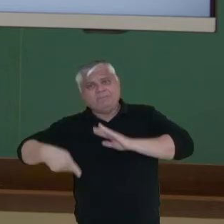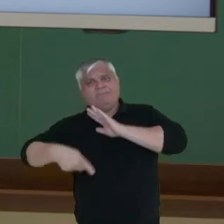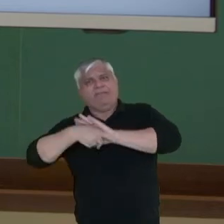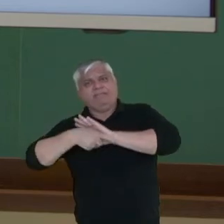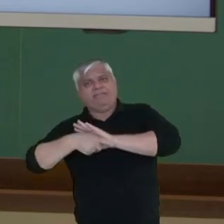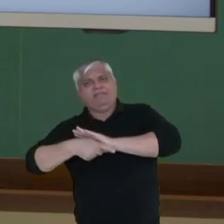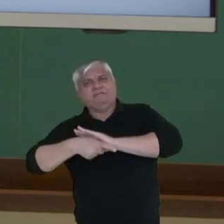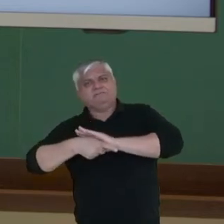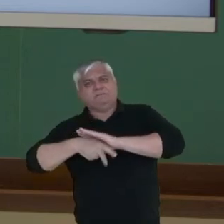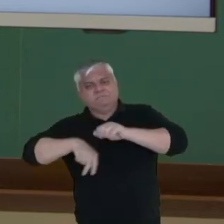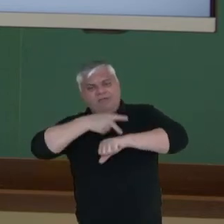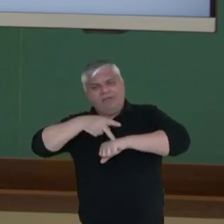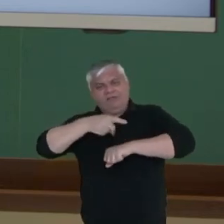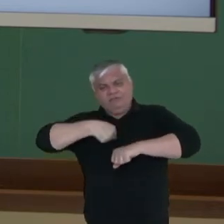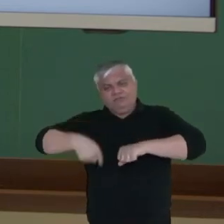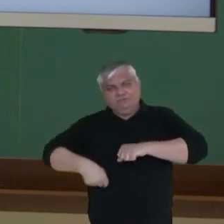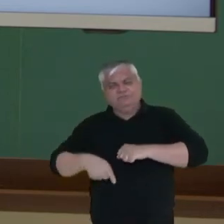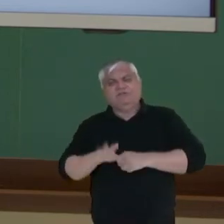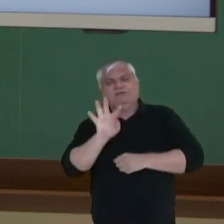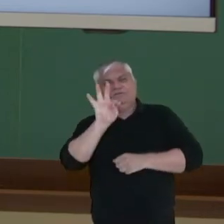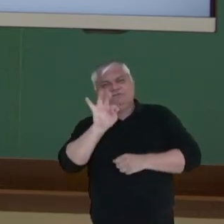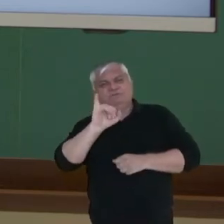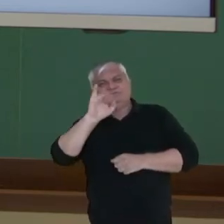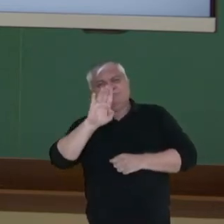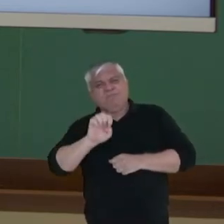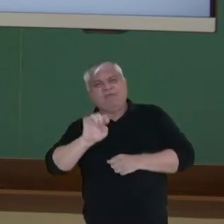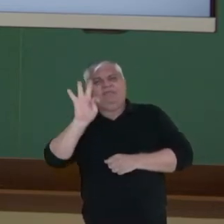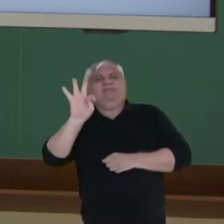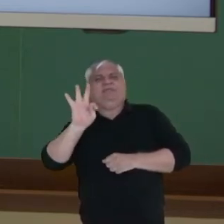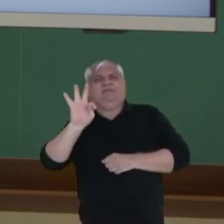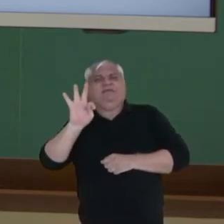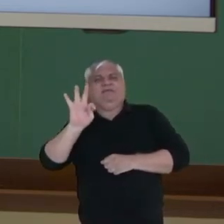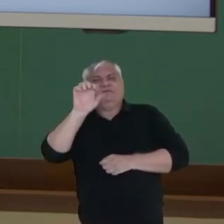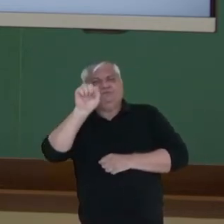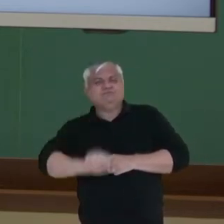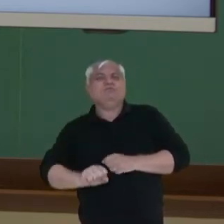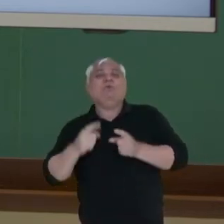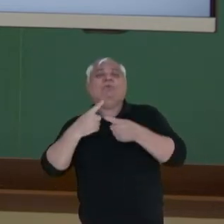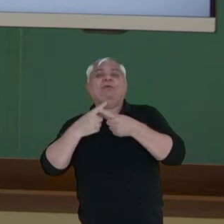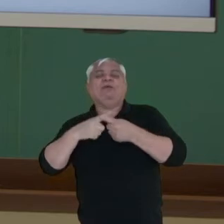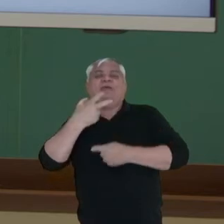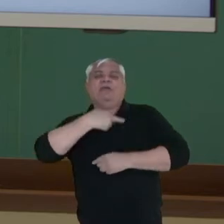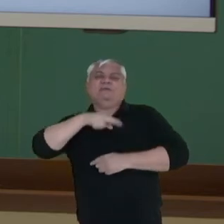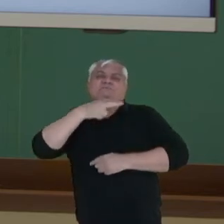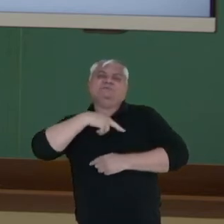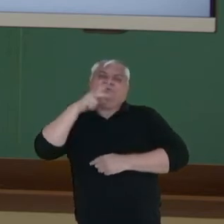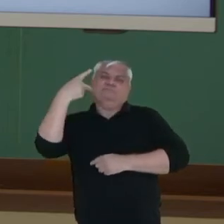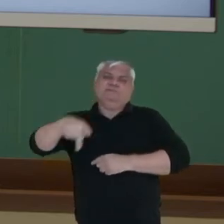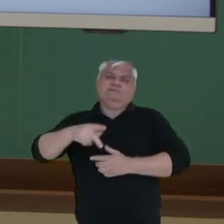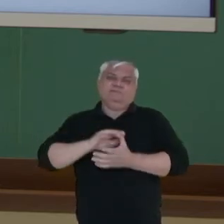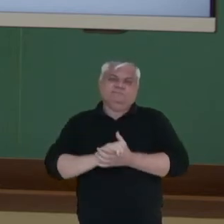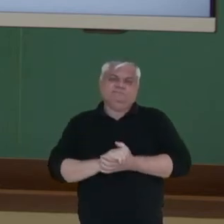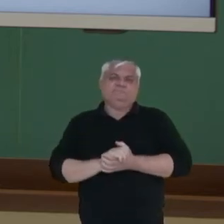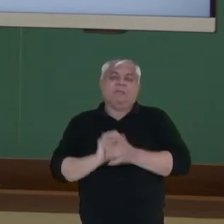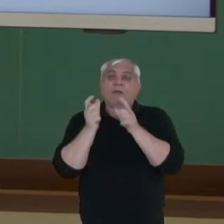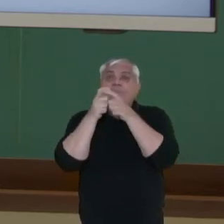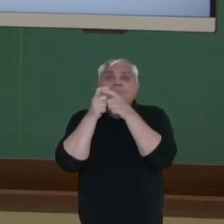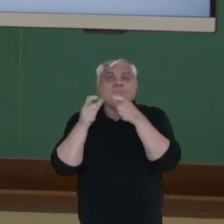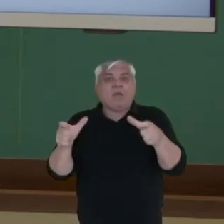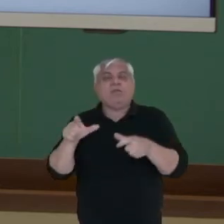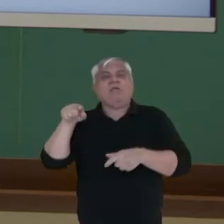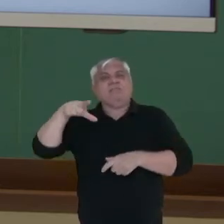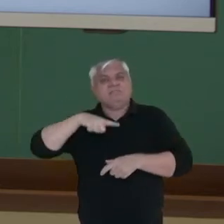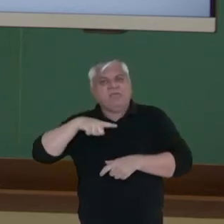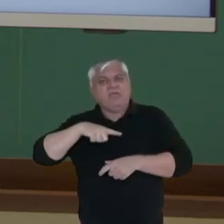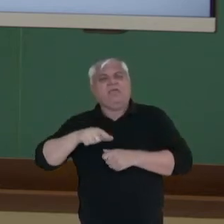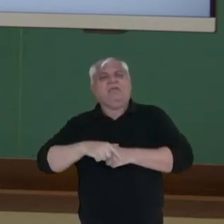ainda hoje, não só o Tibete do Sul, mas todo o Tibete, por questões religiosas. Você tem uma maioria hinduísta